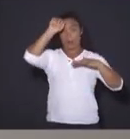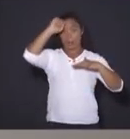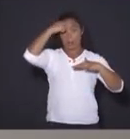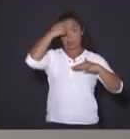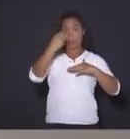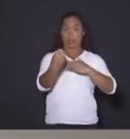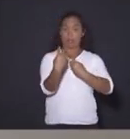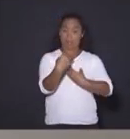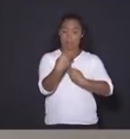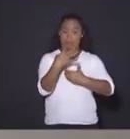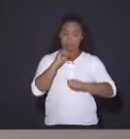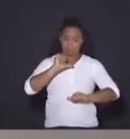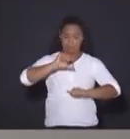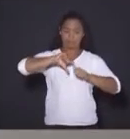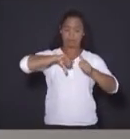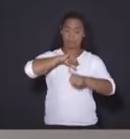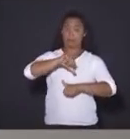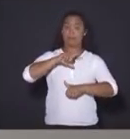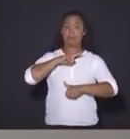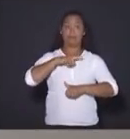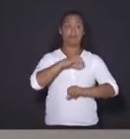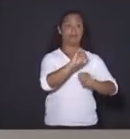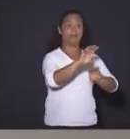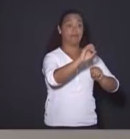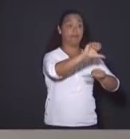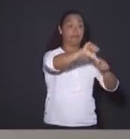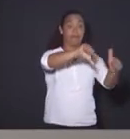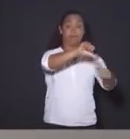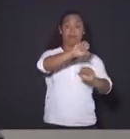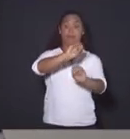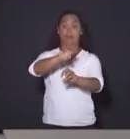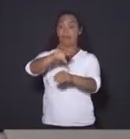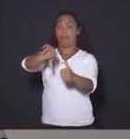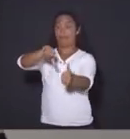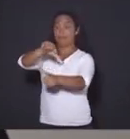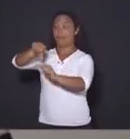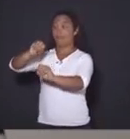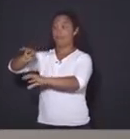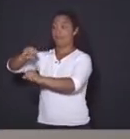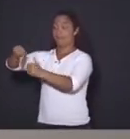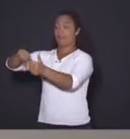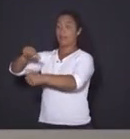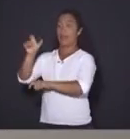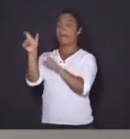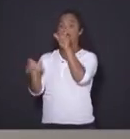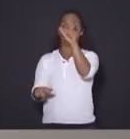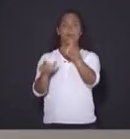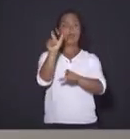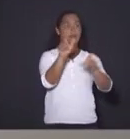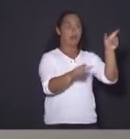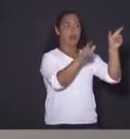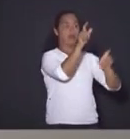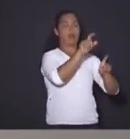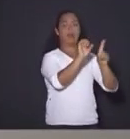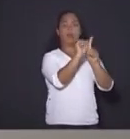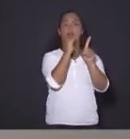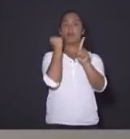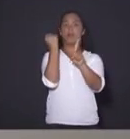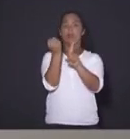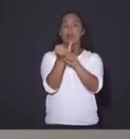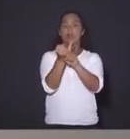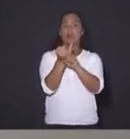sociedade o estado exceto ea si mesmo nós estamos falando de sujeitos sociais que constroem a sua trajetória